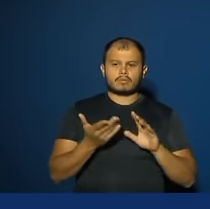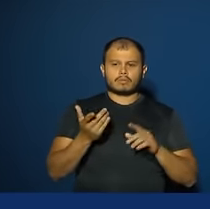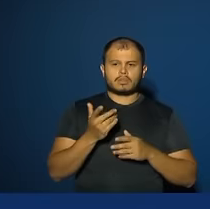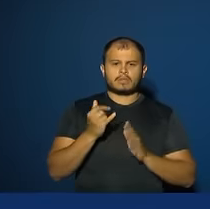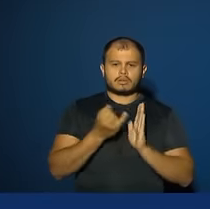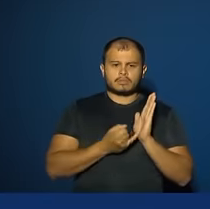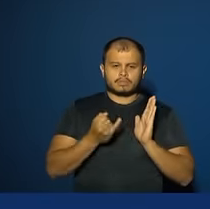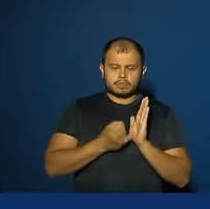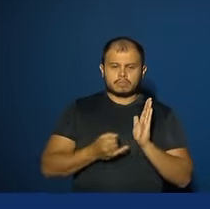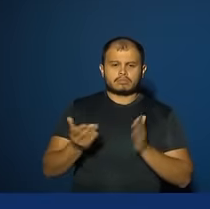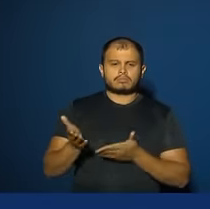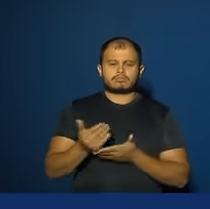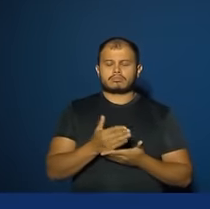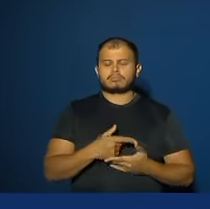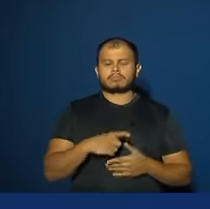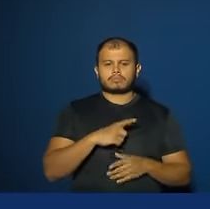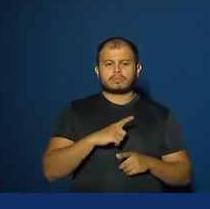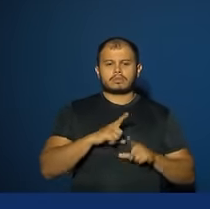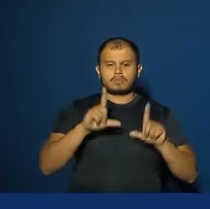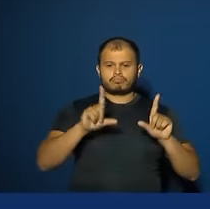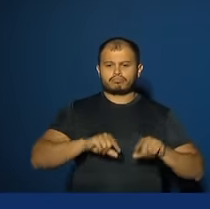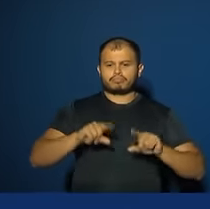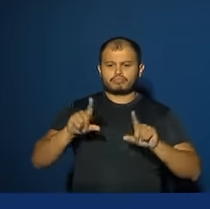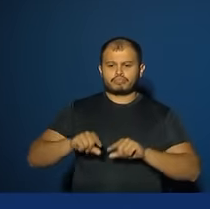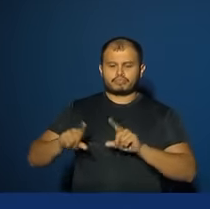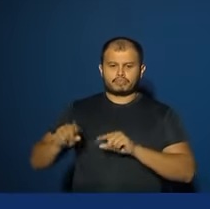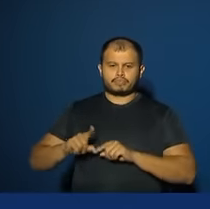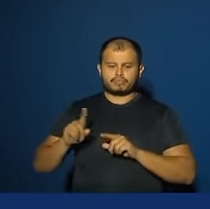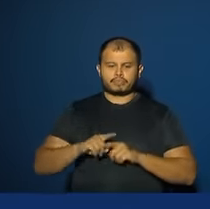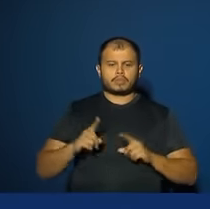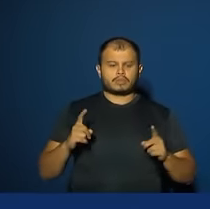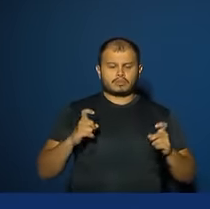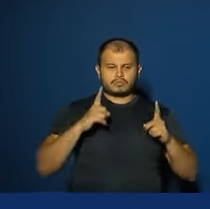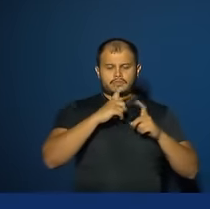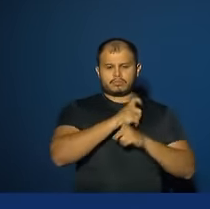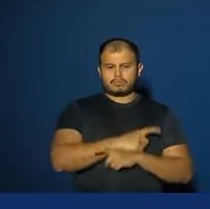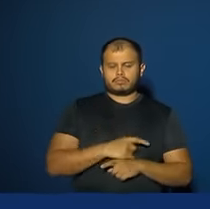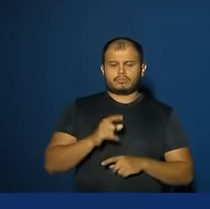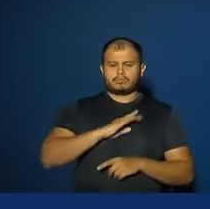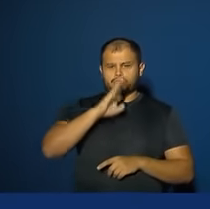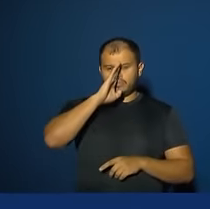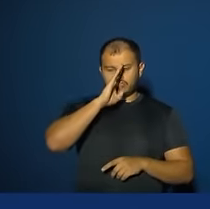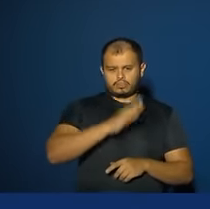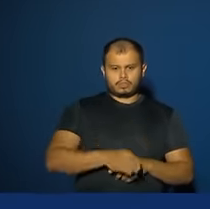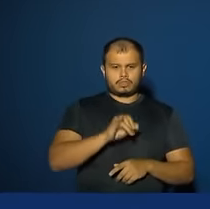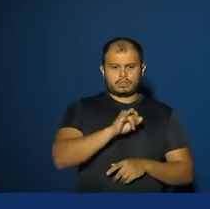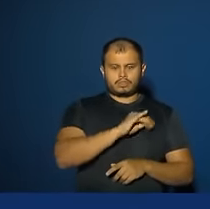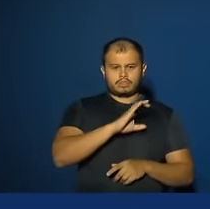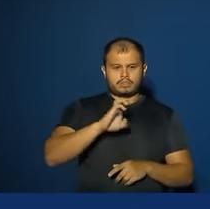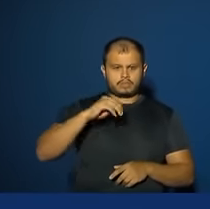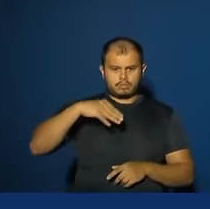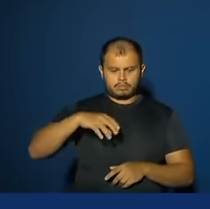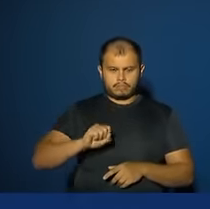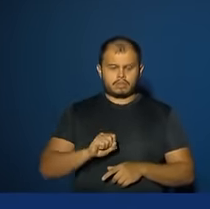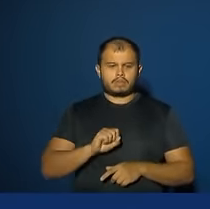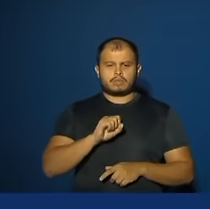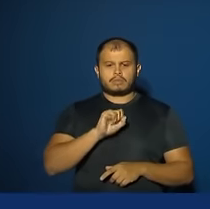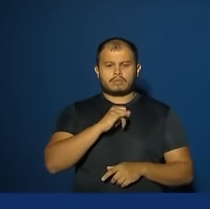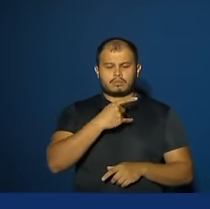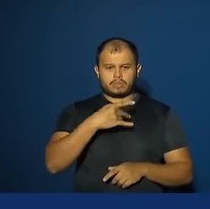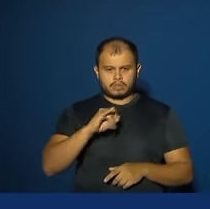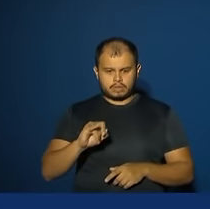positiva, a gente reduzir a complexidade do sistema tributário indireto, de ICMS, ISS, IPI,